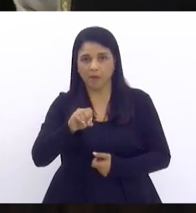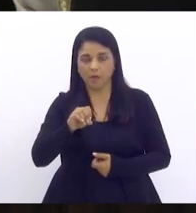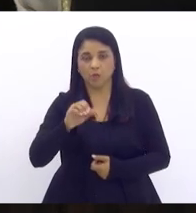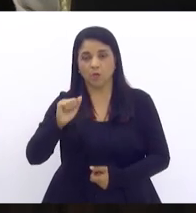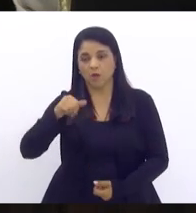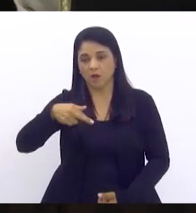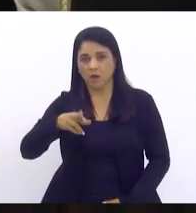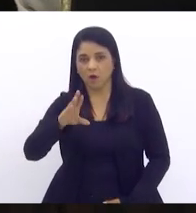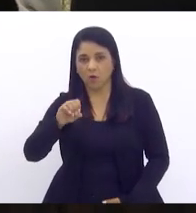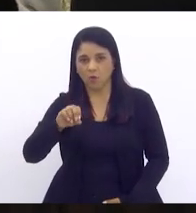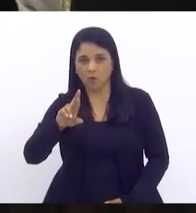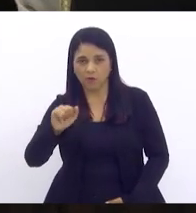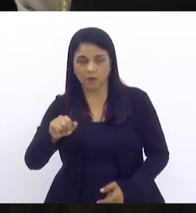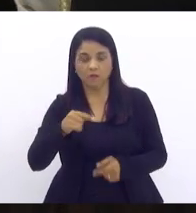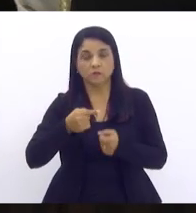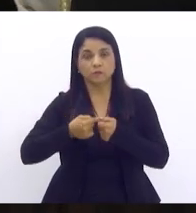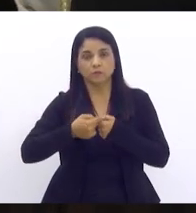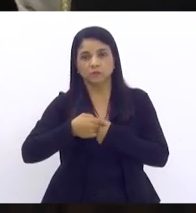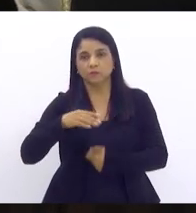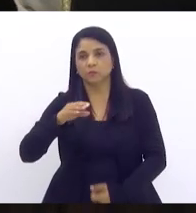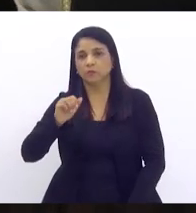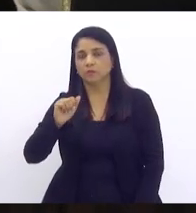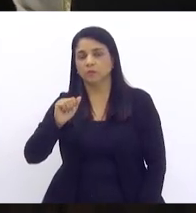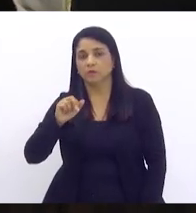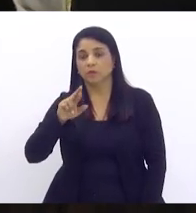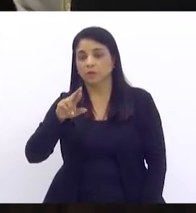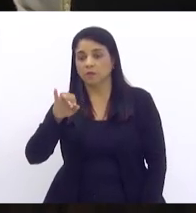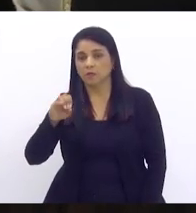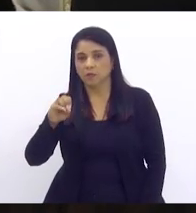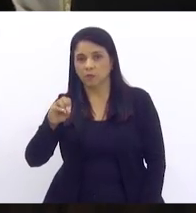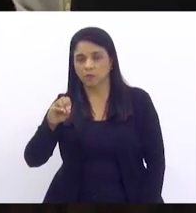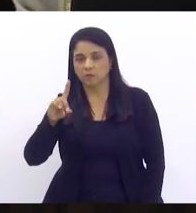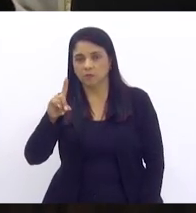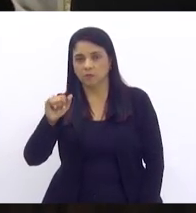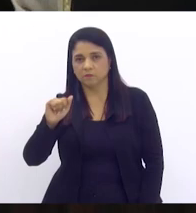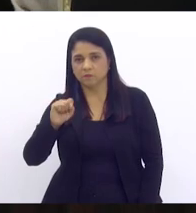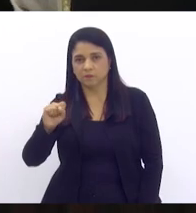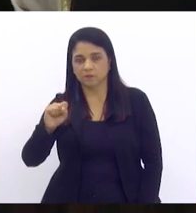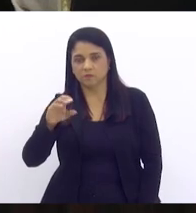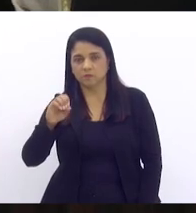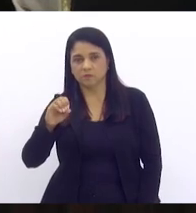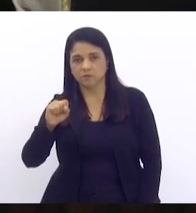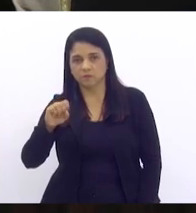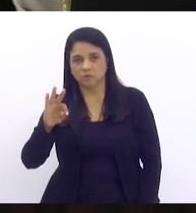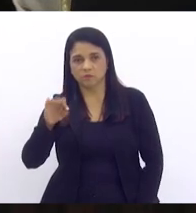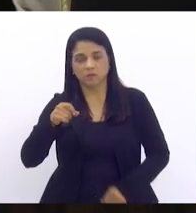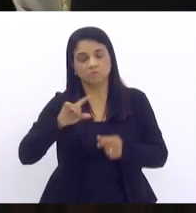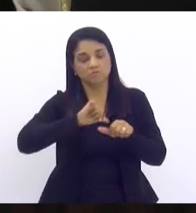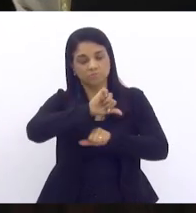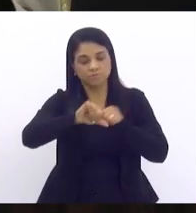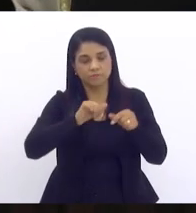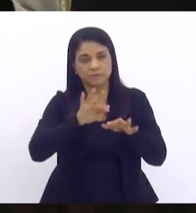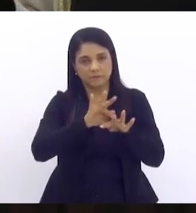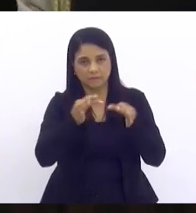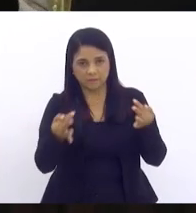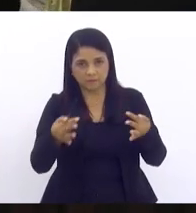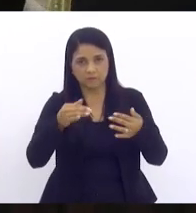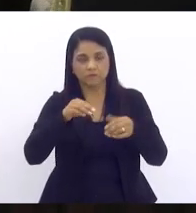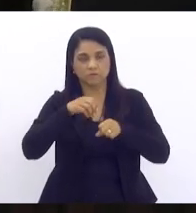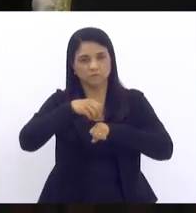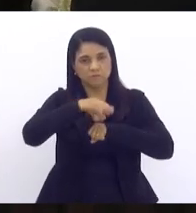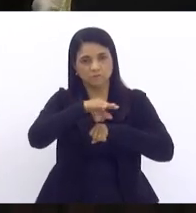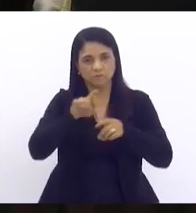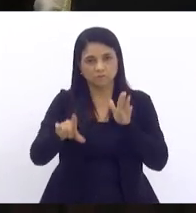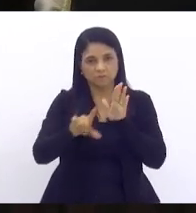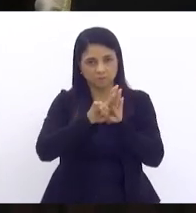das Ostras. Parecer da Comissão de Indicações Legislativas pela transformação em indicação simples. Relator,